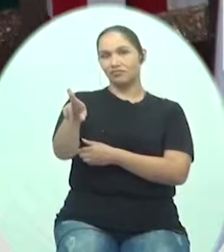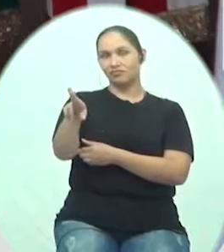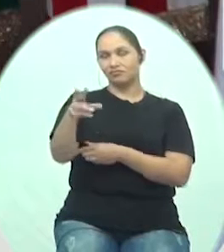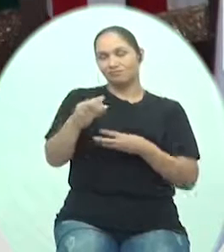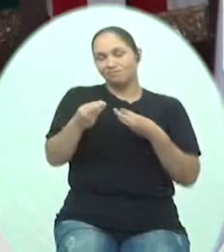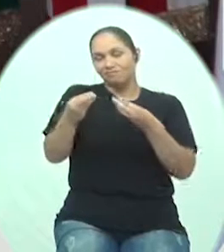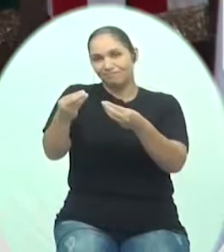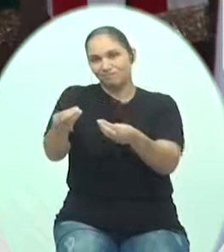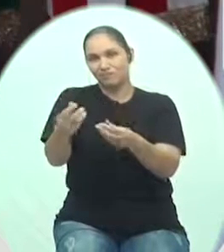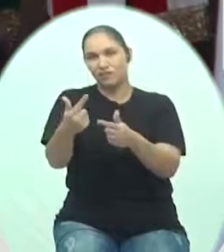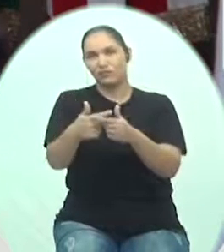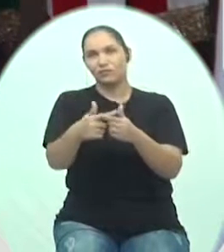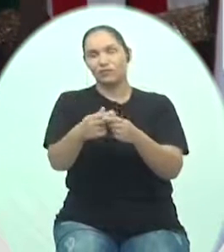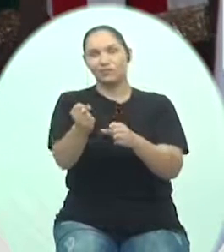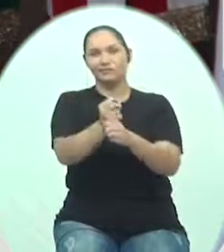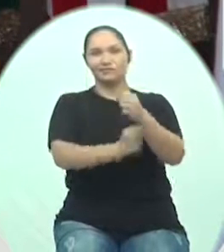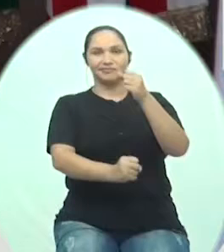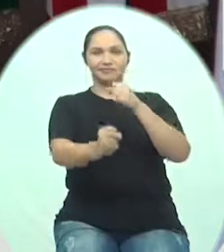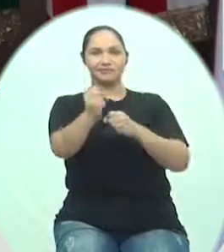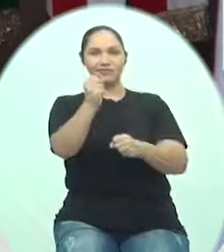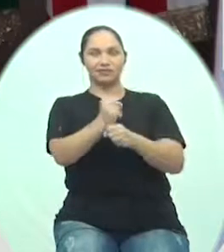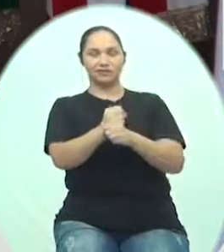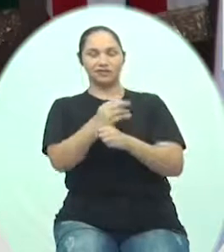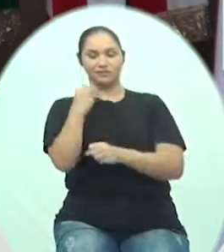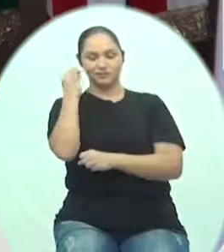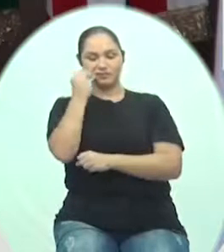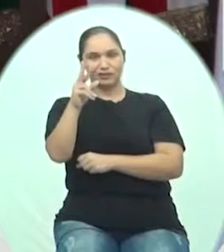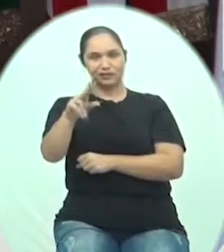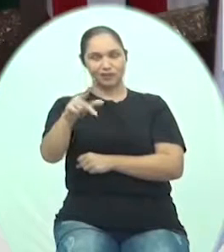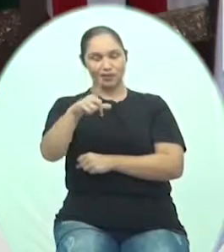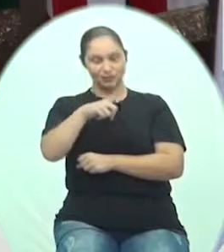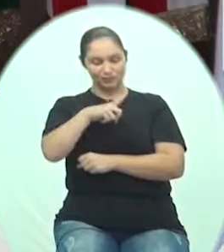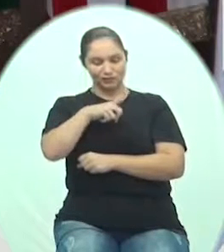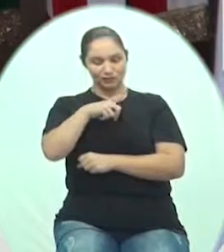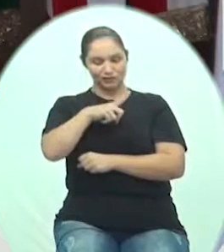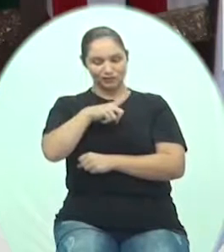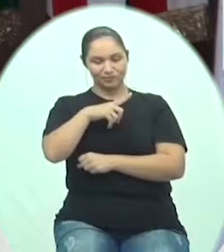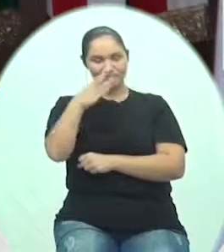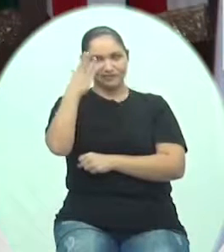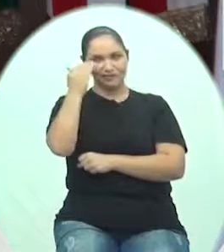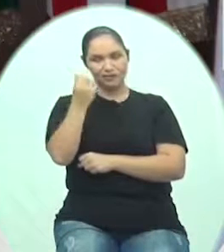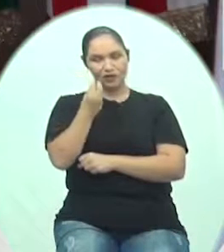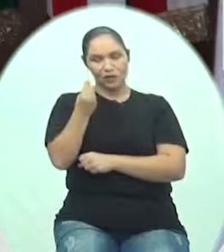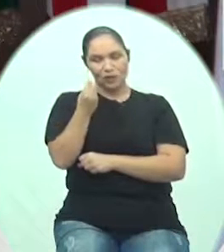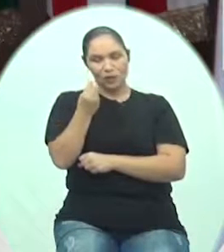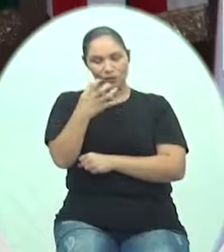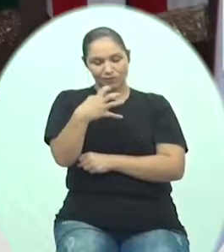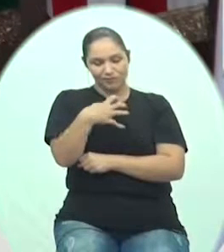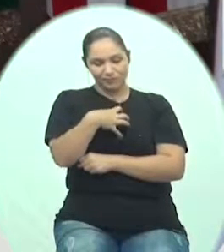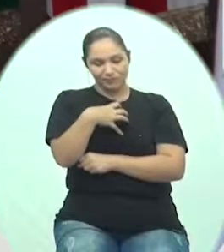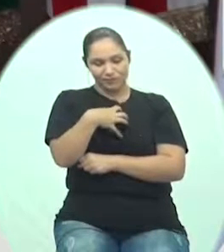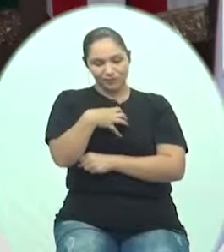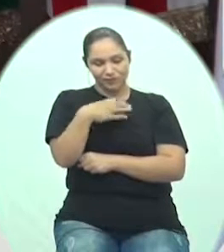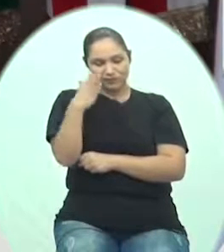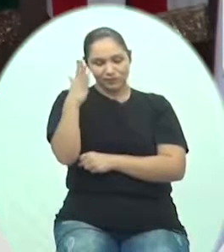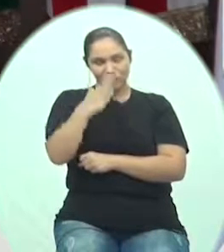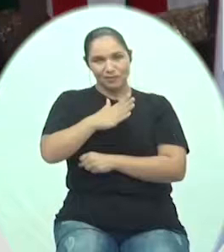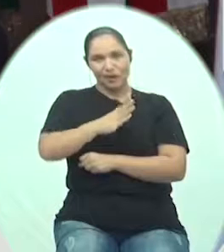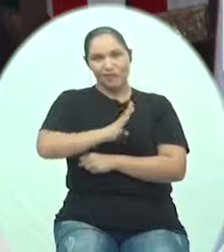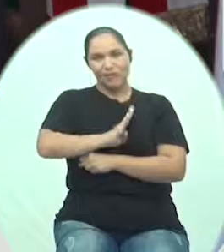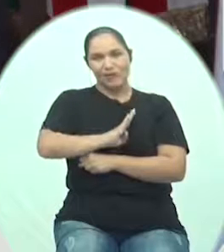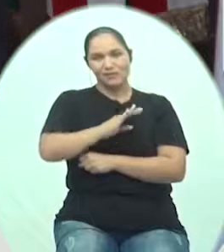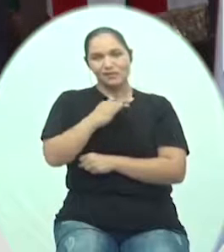experiência e a gente sabe que o coração demora a confortar gostaria também de